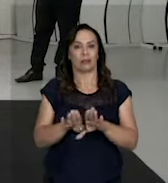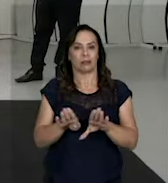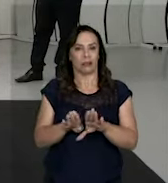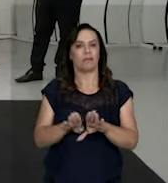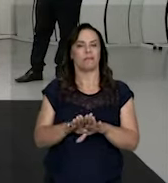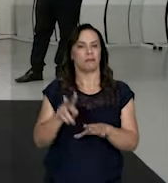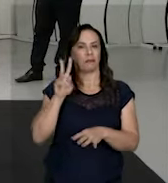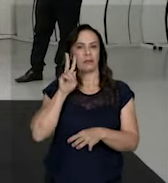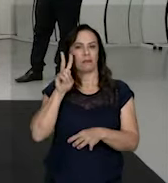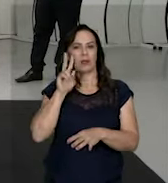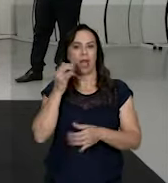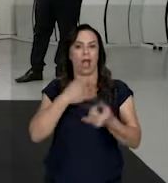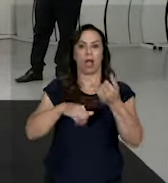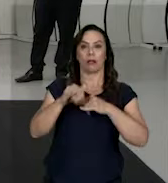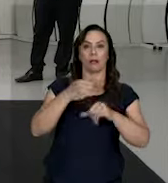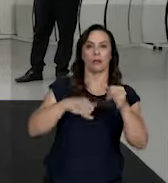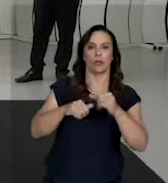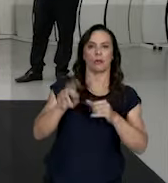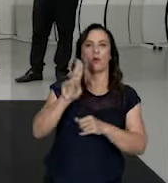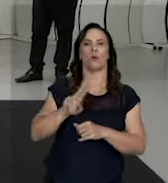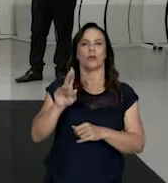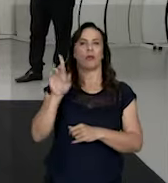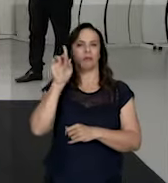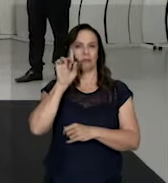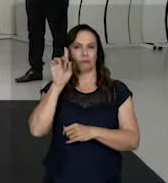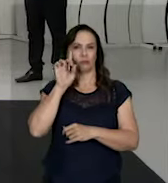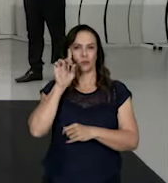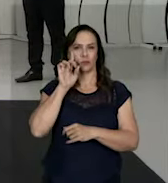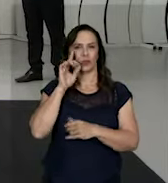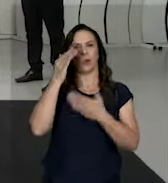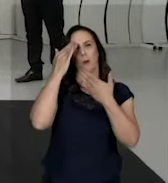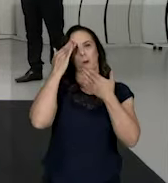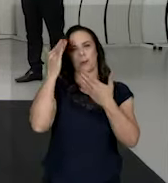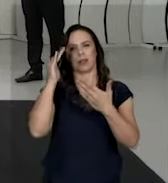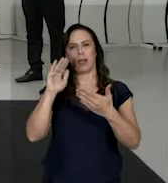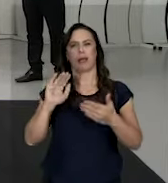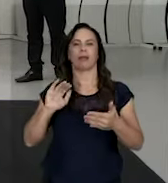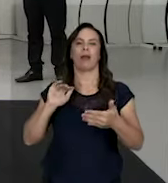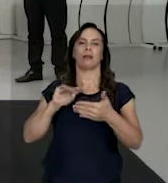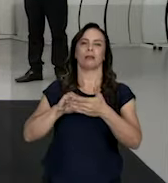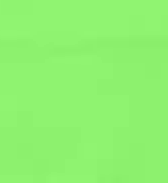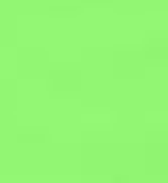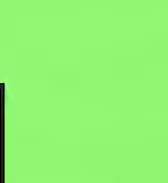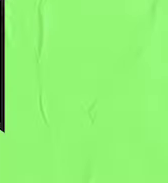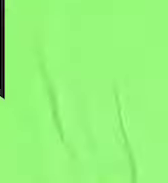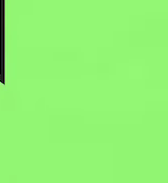que é estudada na escola para o nosso cotidiano. Muito obrigada e até a próxima.